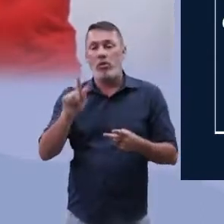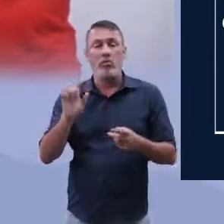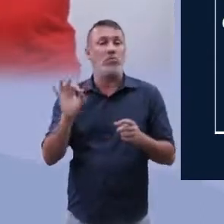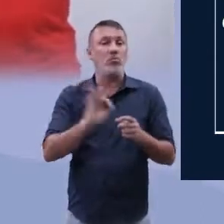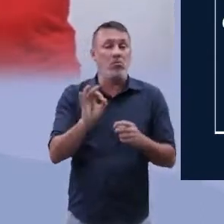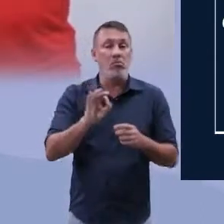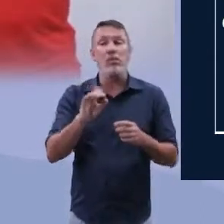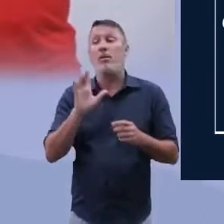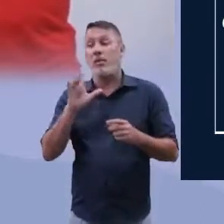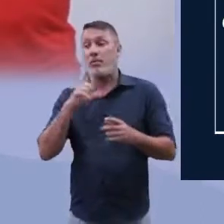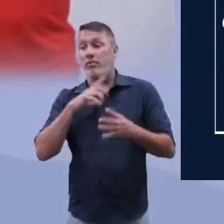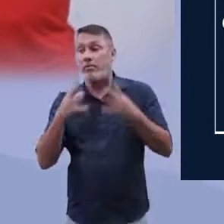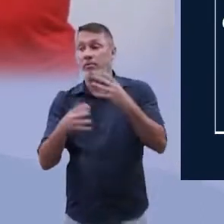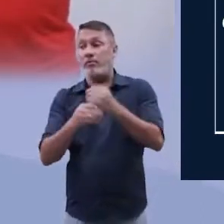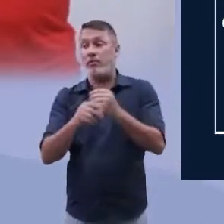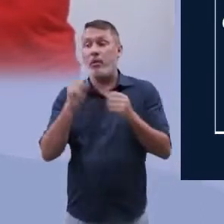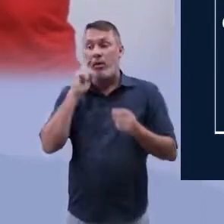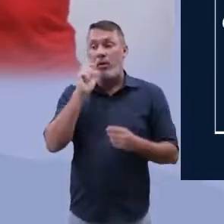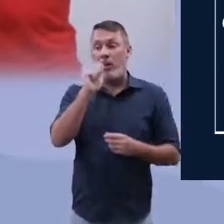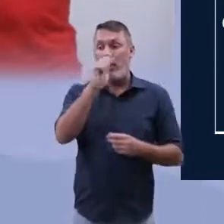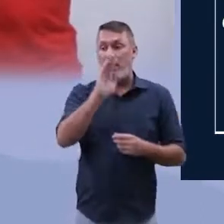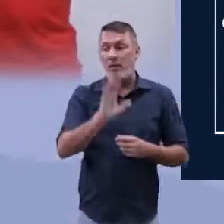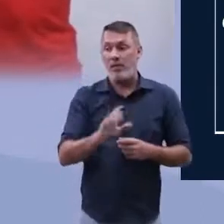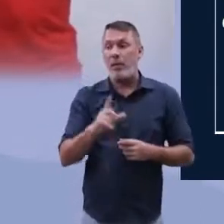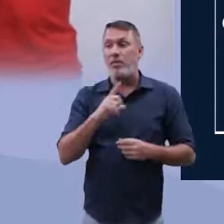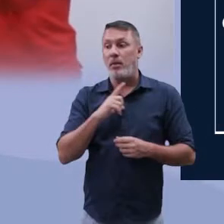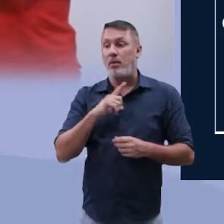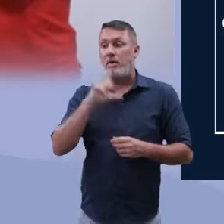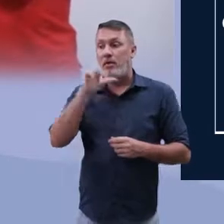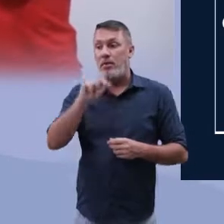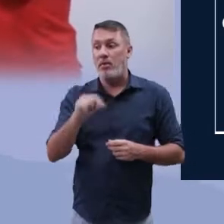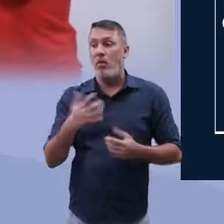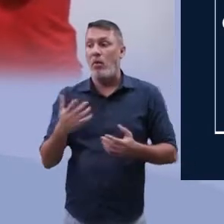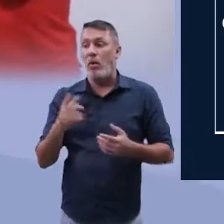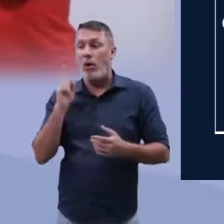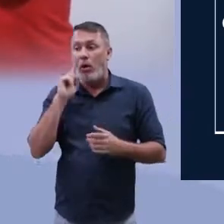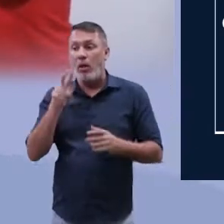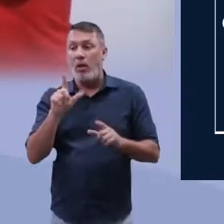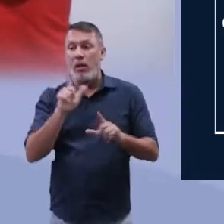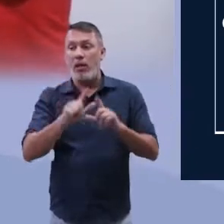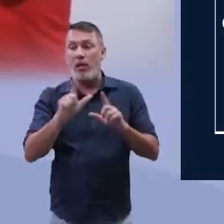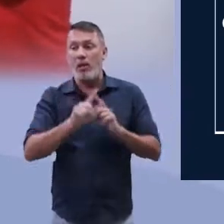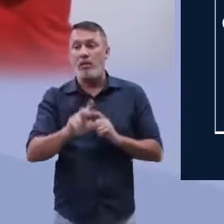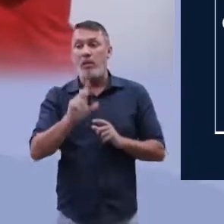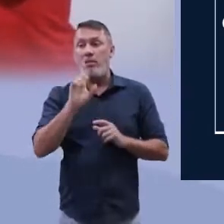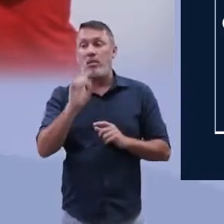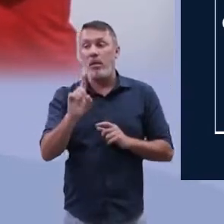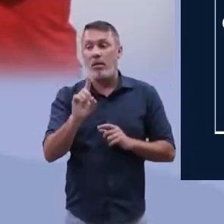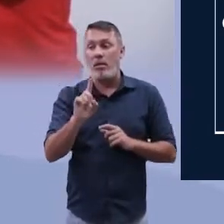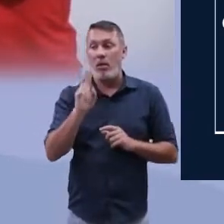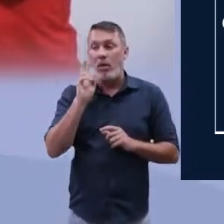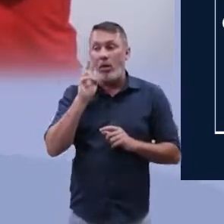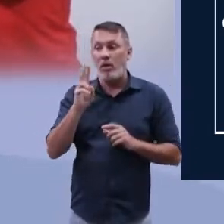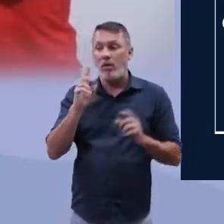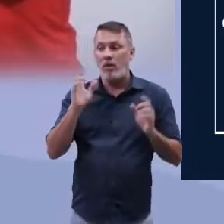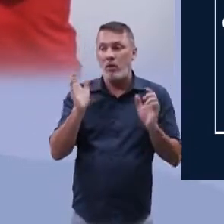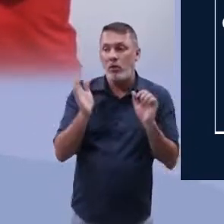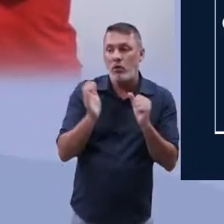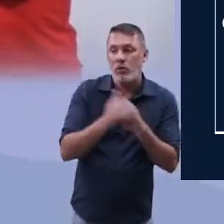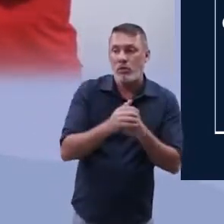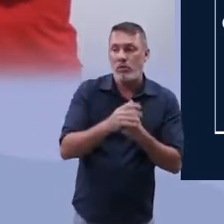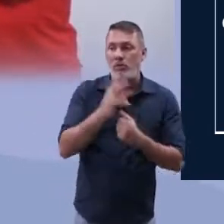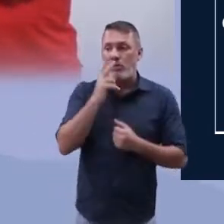Bom, tem will sim, não é? Você já deve ter percebido. Olha ali a letra D. A letra D